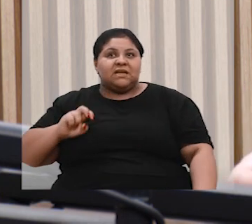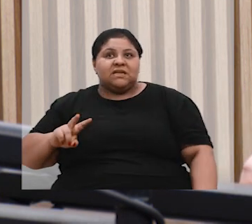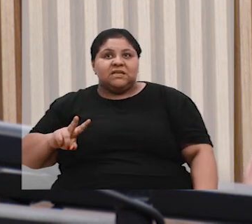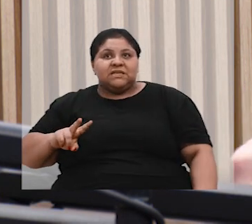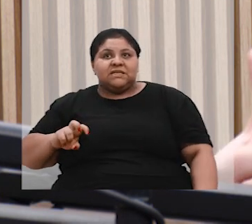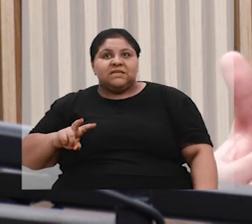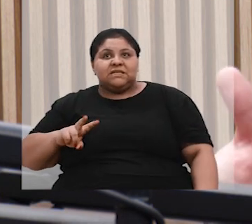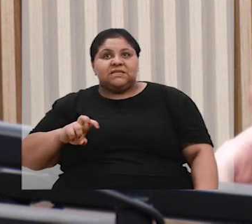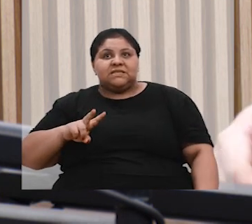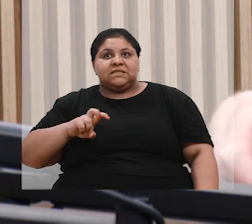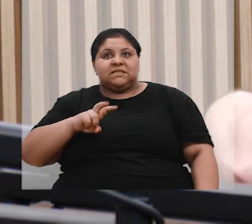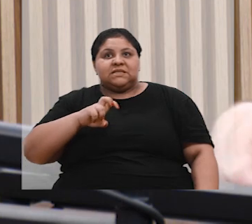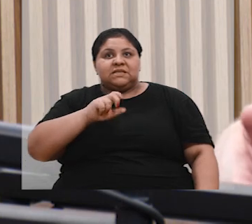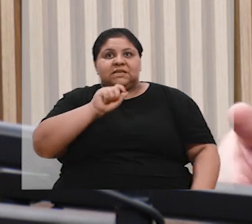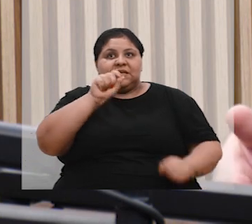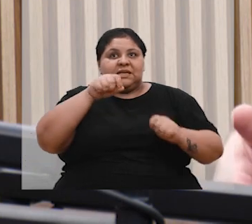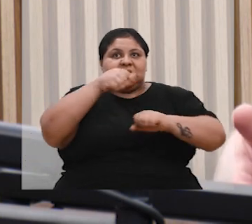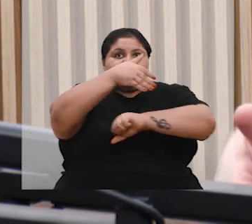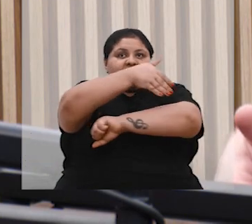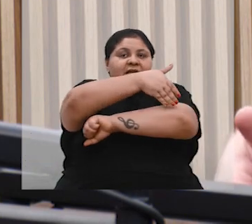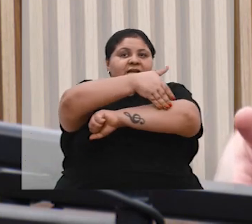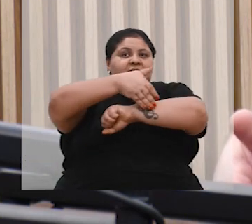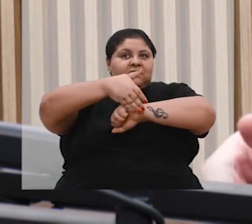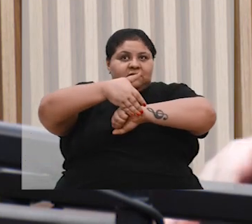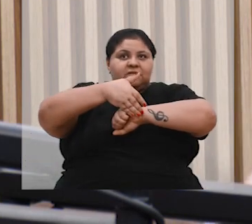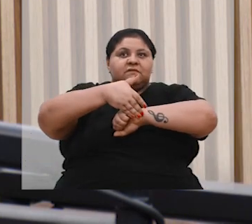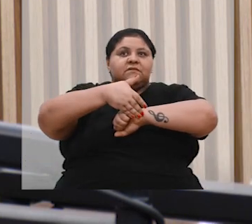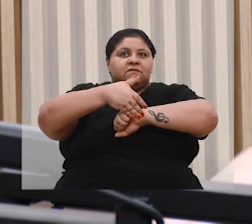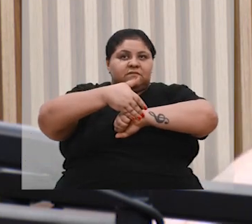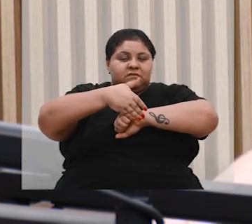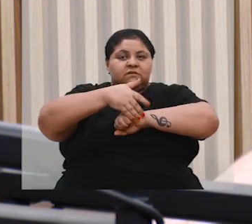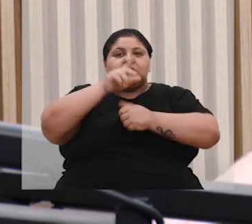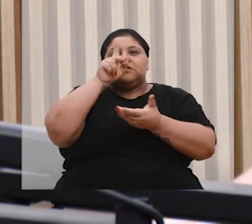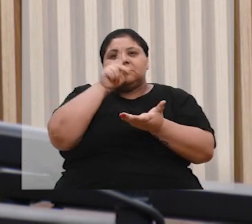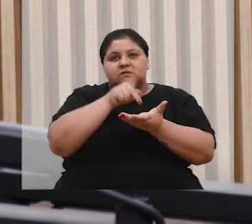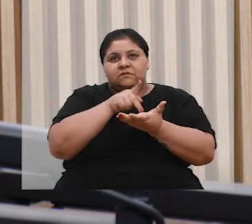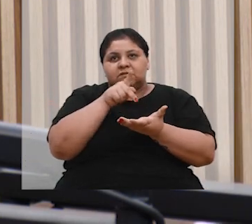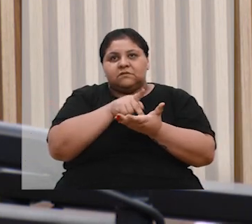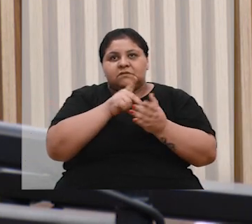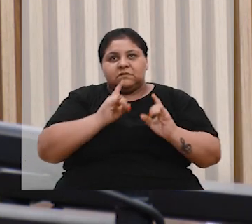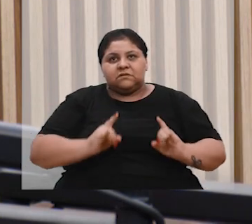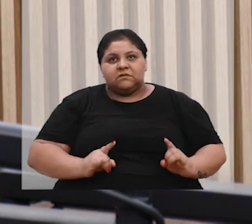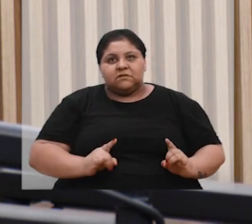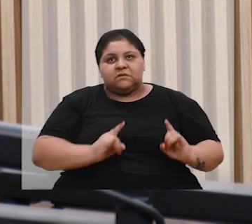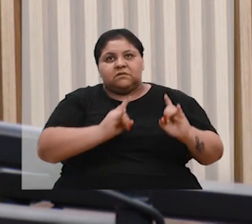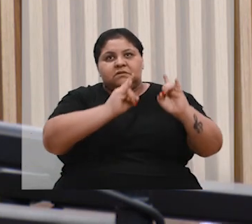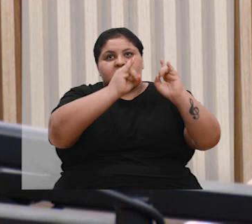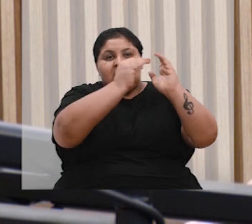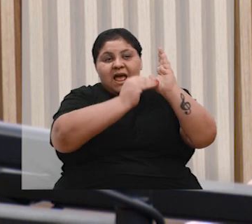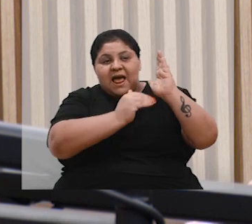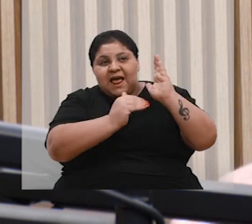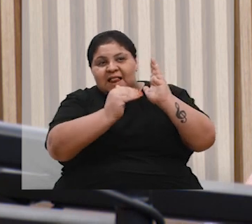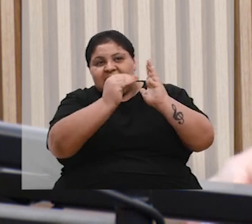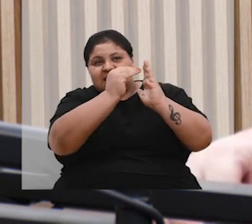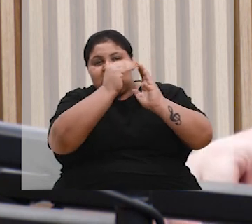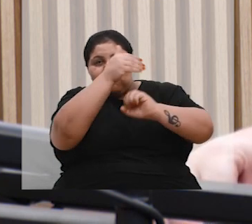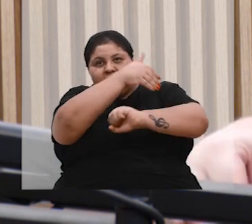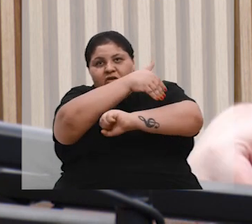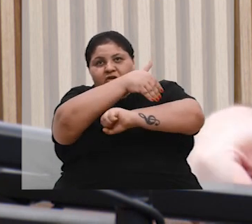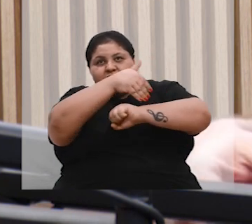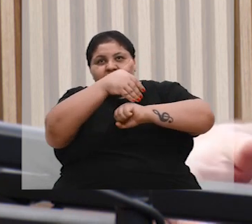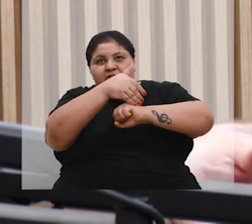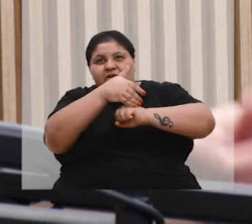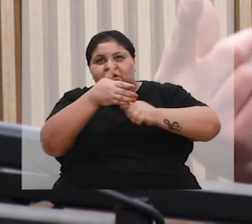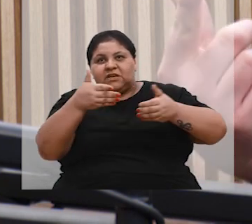escadas. Quem está na rua, e é fato, o prédio ele fica a nível da rua. Quem está na